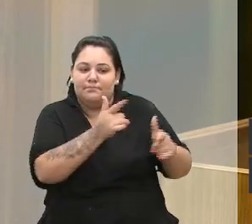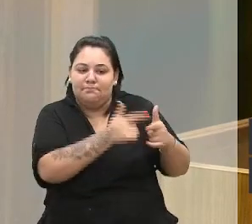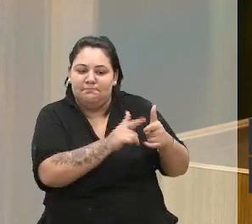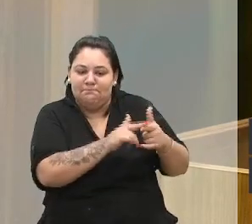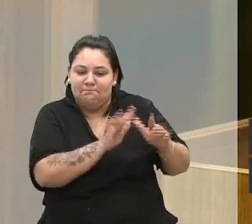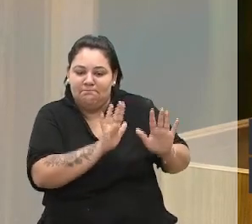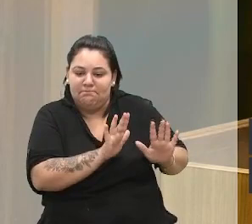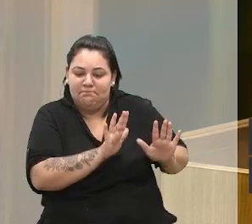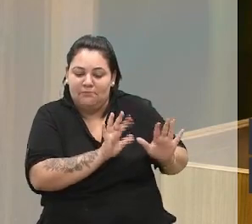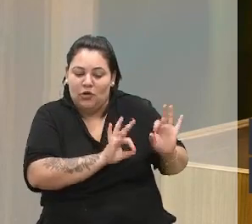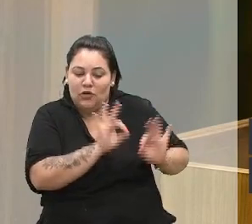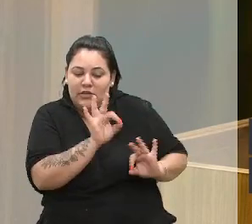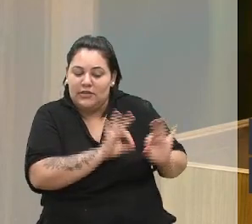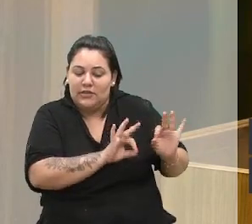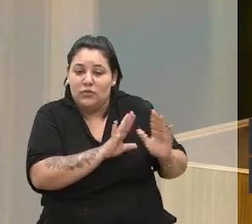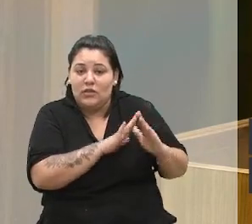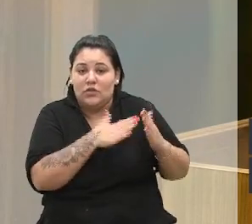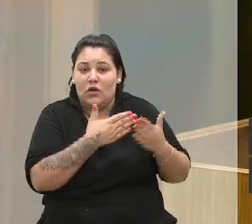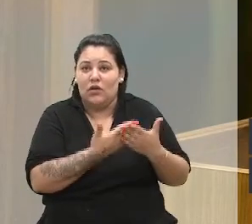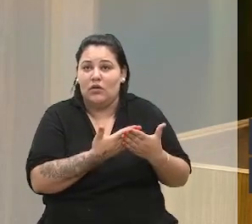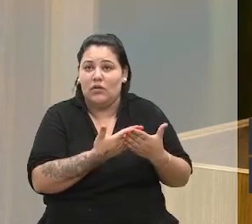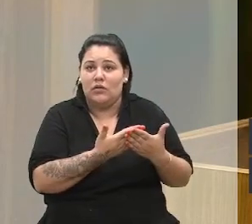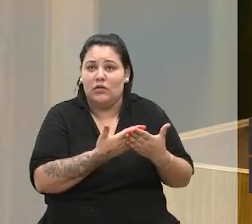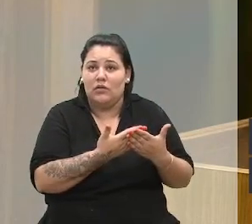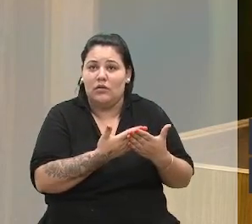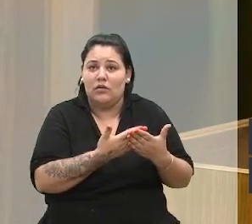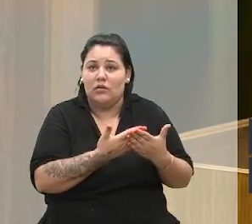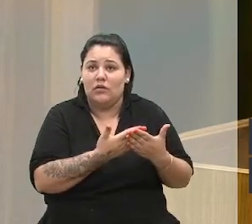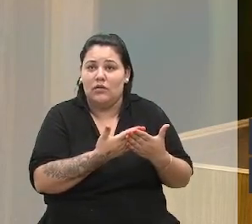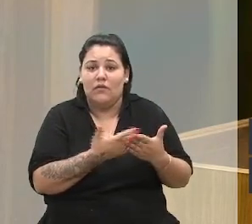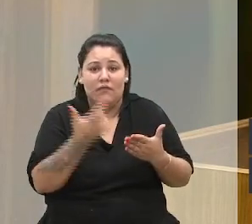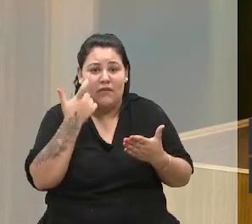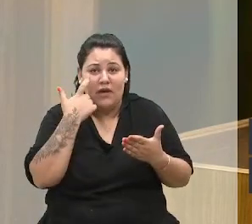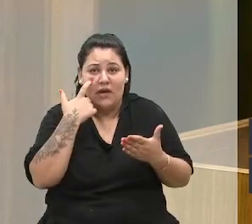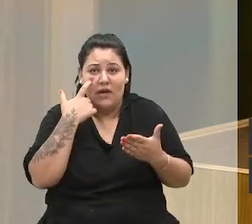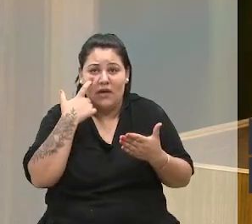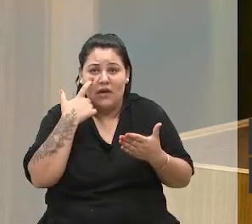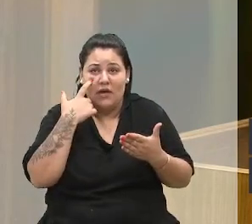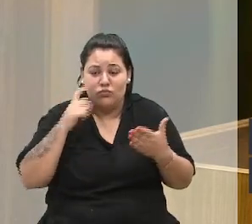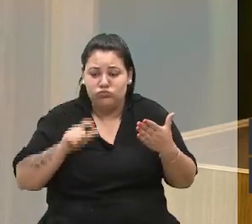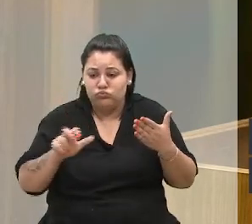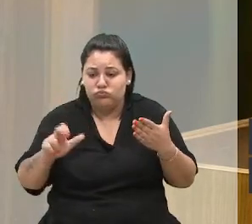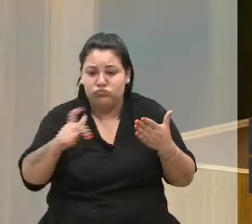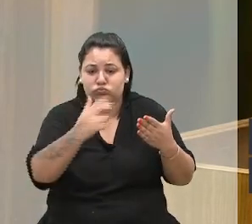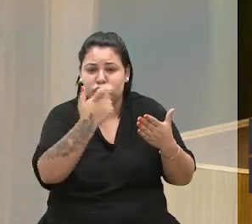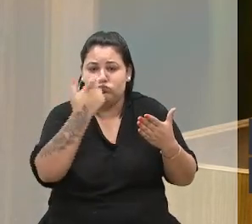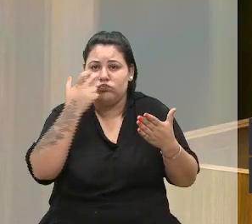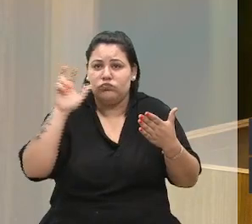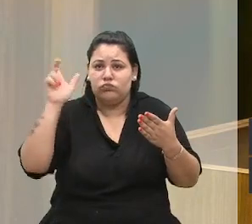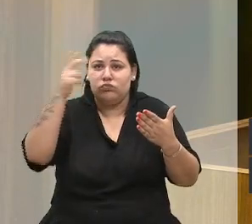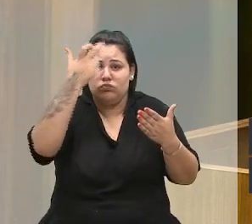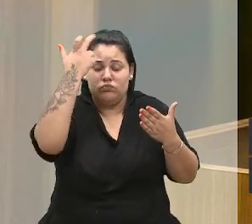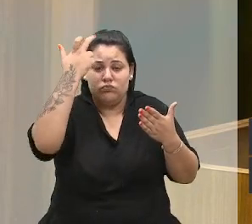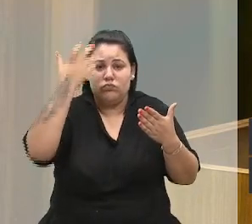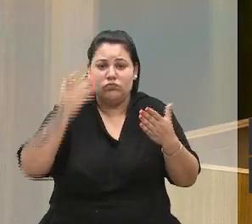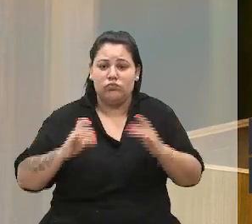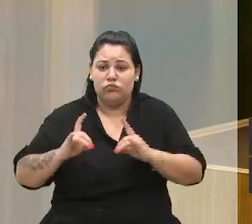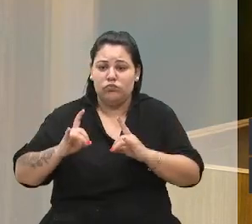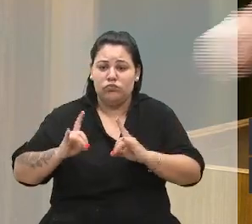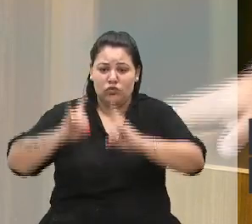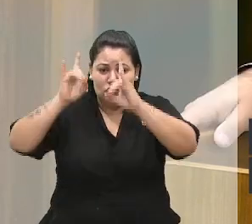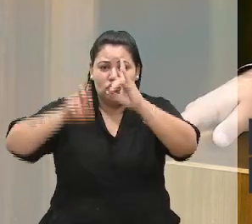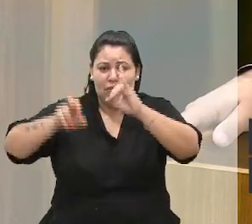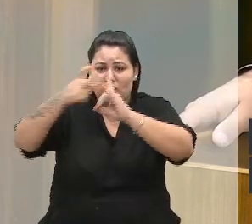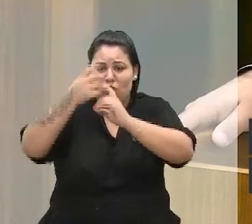de organização da escola, tendo que carregar aluno para o 2º andar. Então, o senhor conhece na prática um